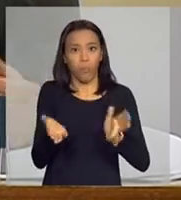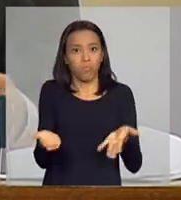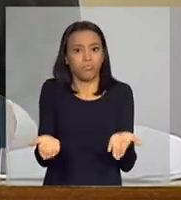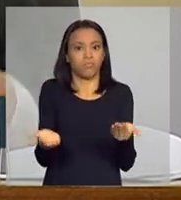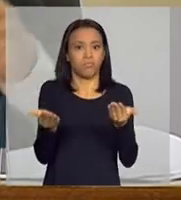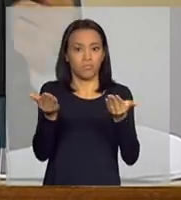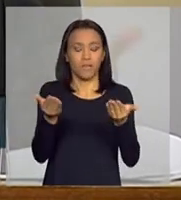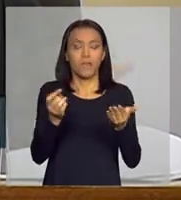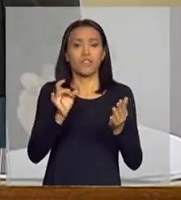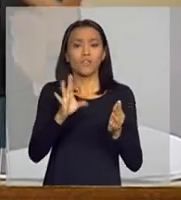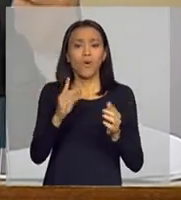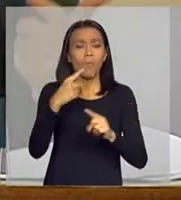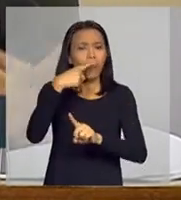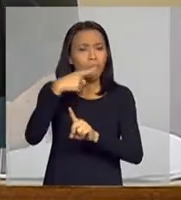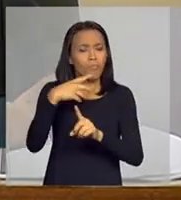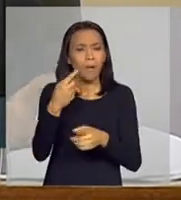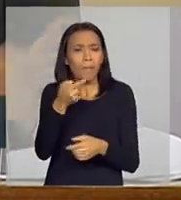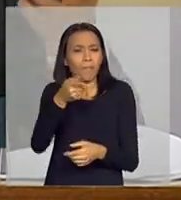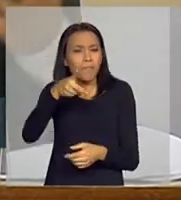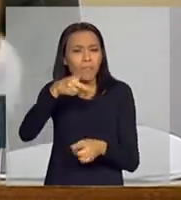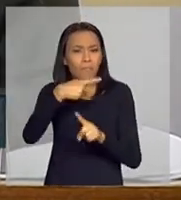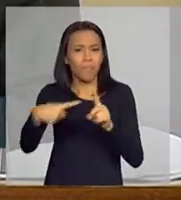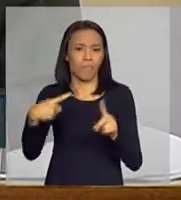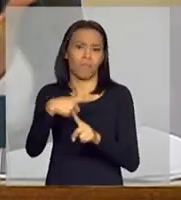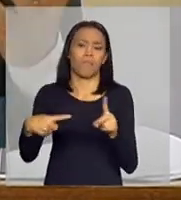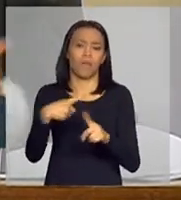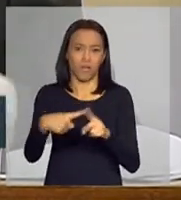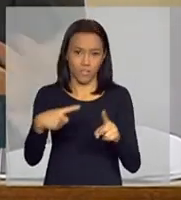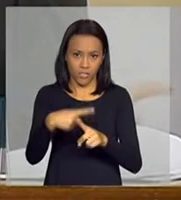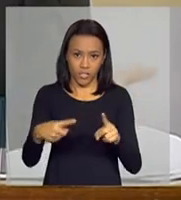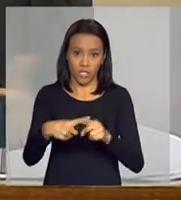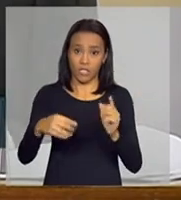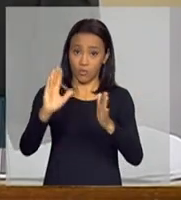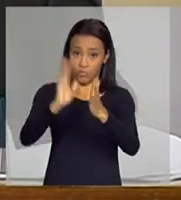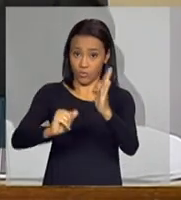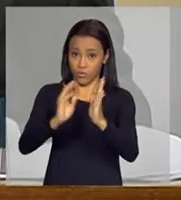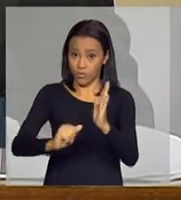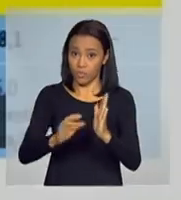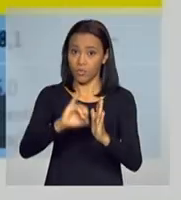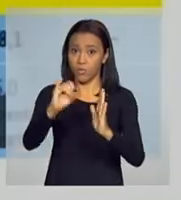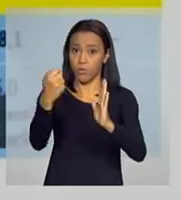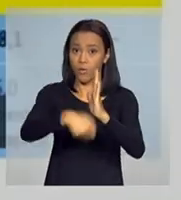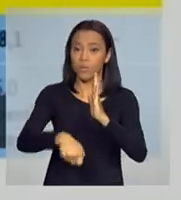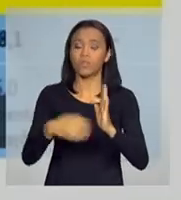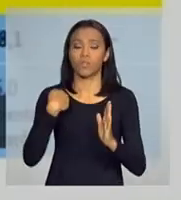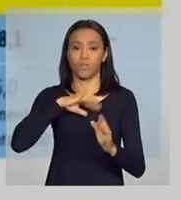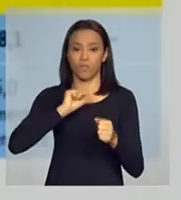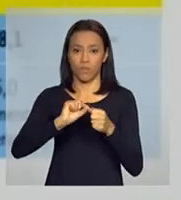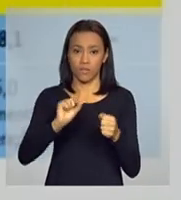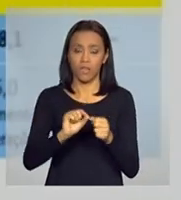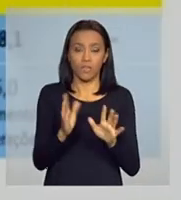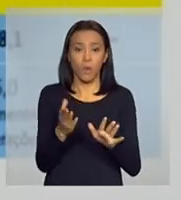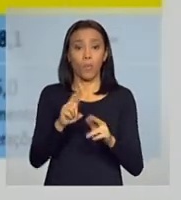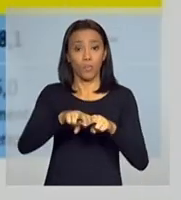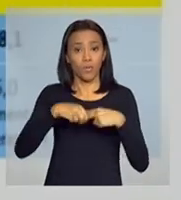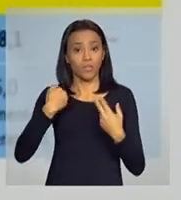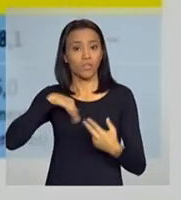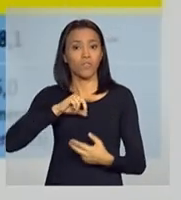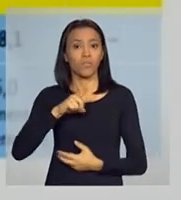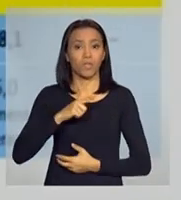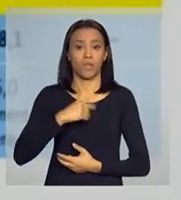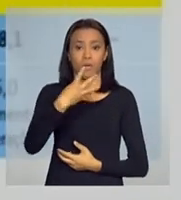significa apenas uma parte das desonerações que se poderá ser abatido bom nós teremos